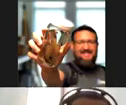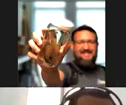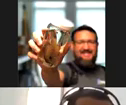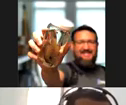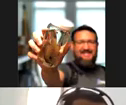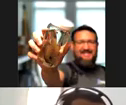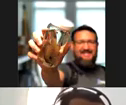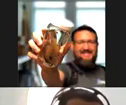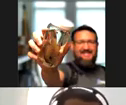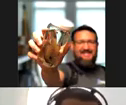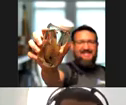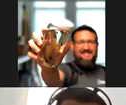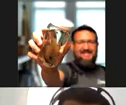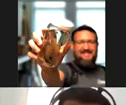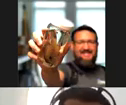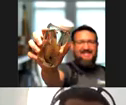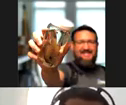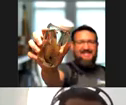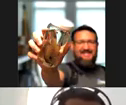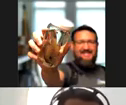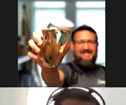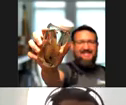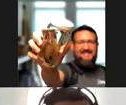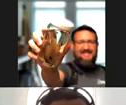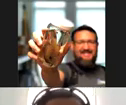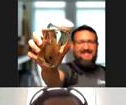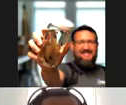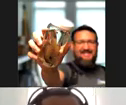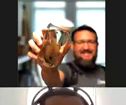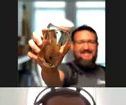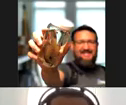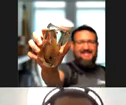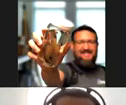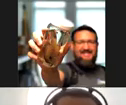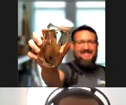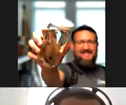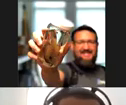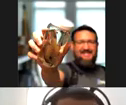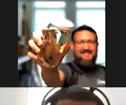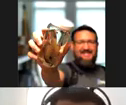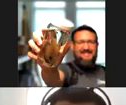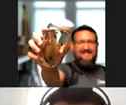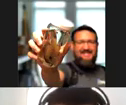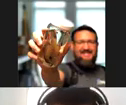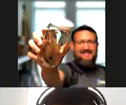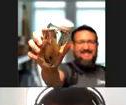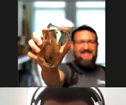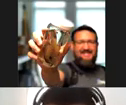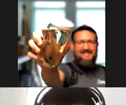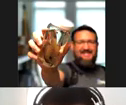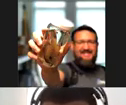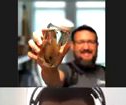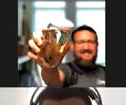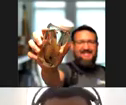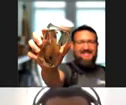Eu formei em Ciências Biológicas na FMG, em 2014, não tem tanto tempo atrás. E naquela época eu comecei a trabalhar com